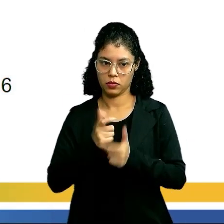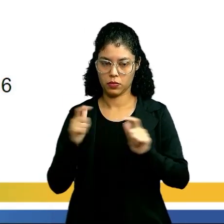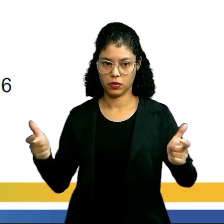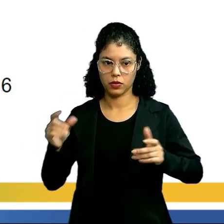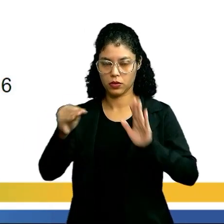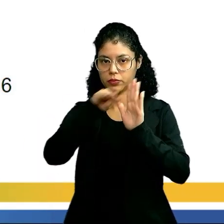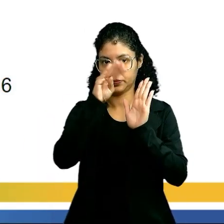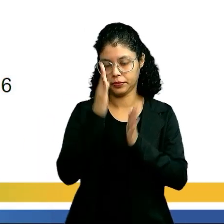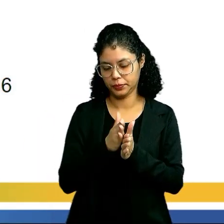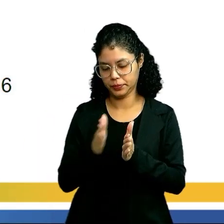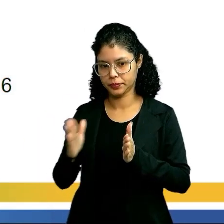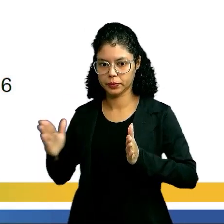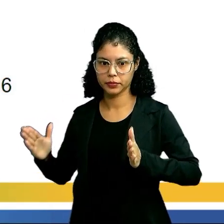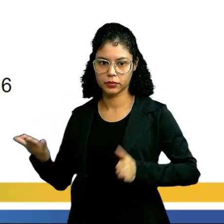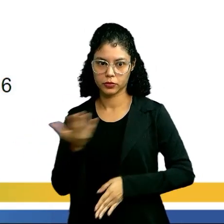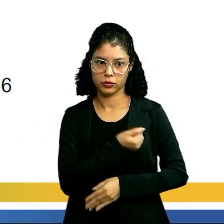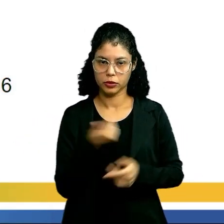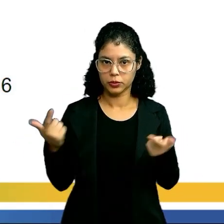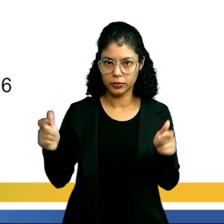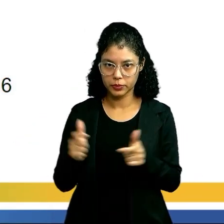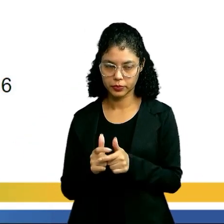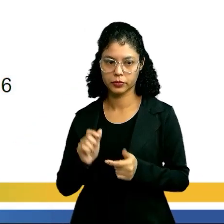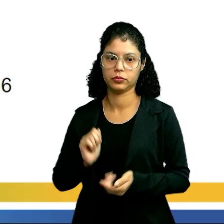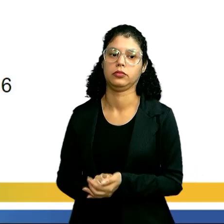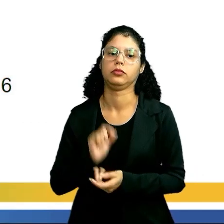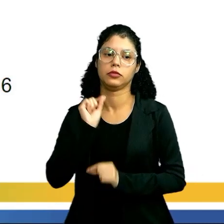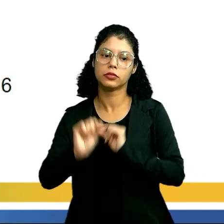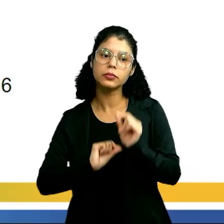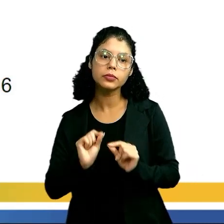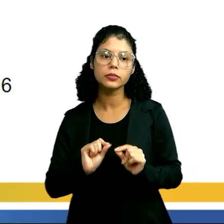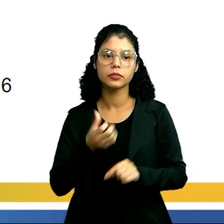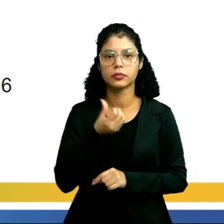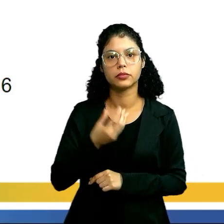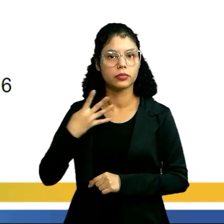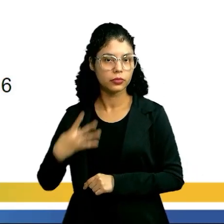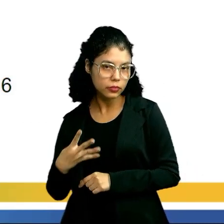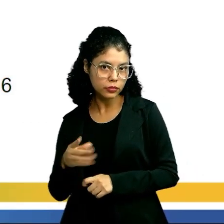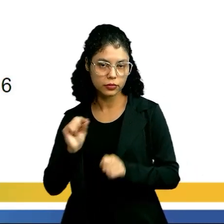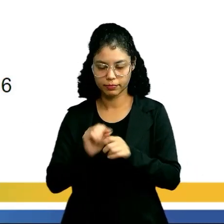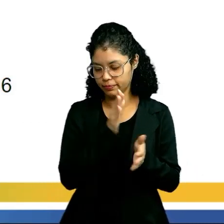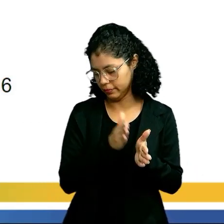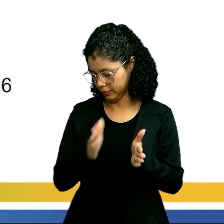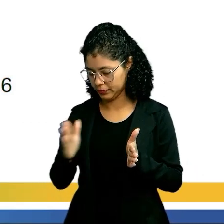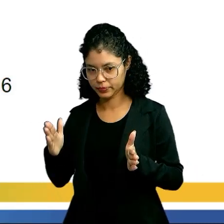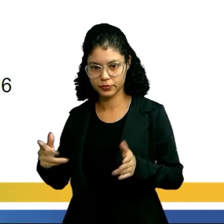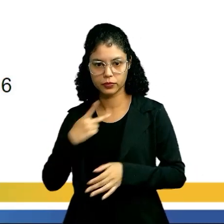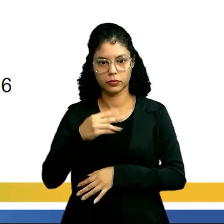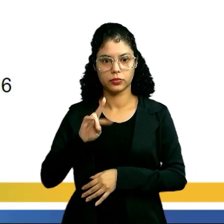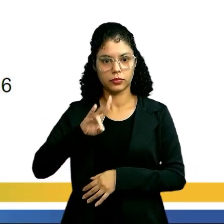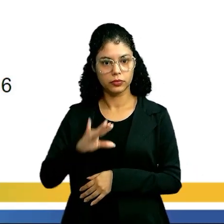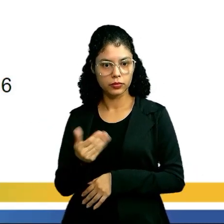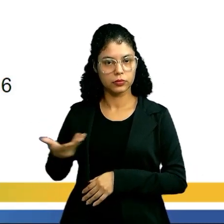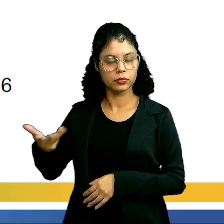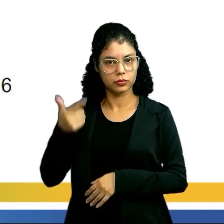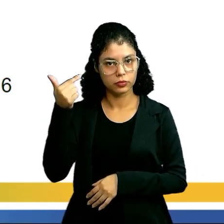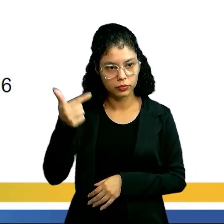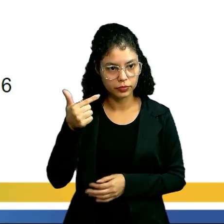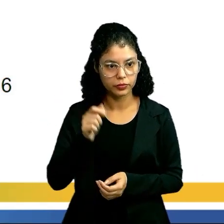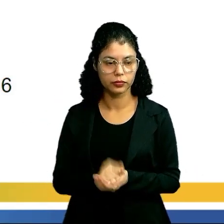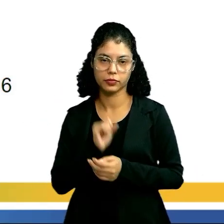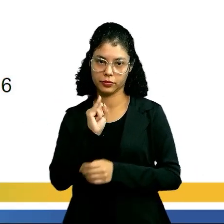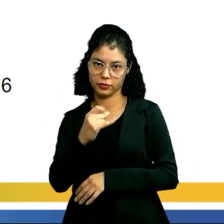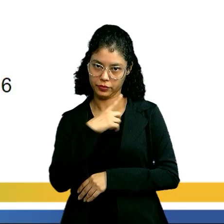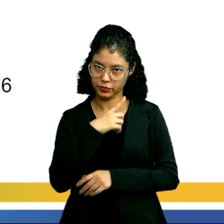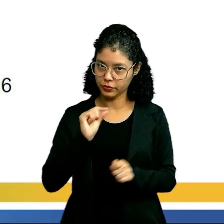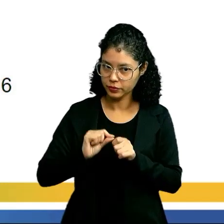eu fatoro em função do número menor. Então aqui eu vou pegar 64 e fatorar em potência de base 2. Se eu fizer